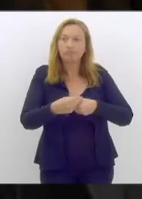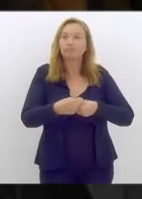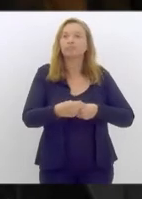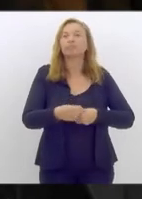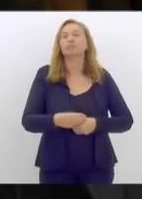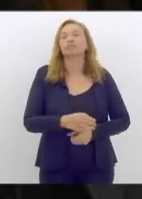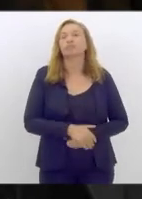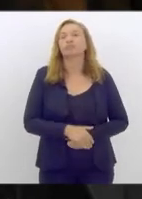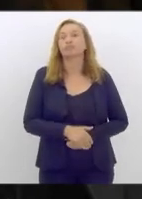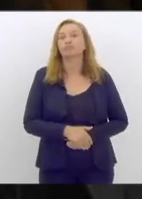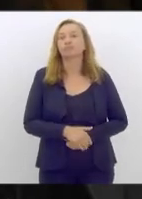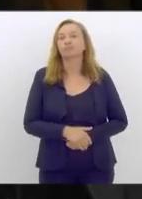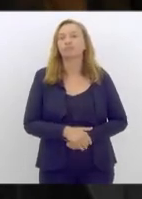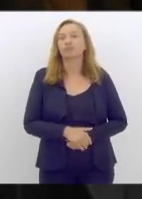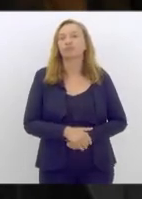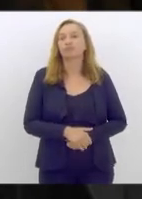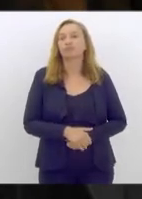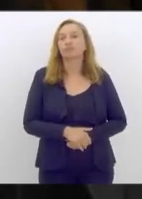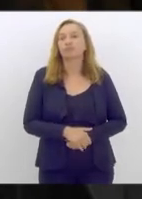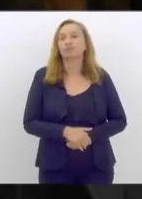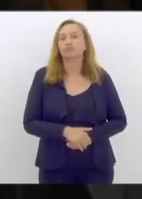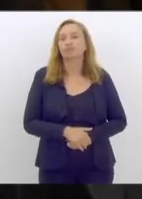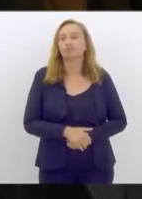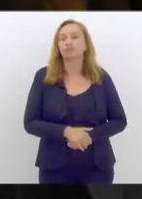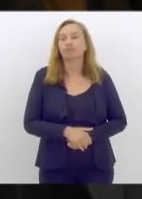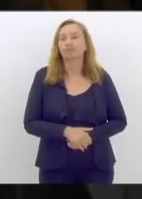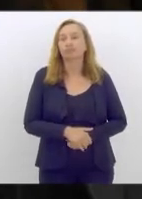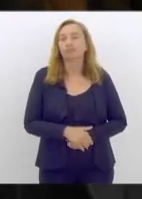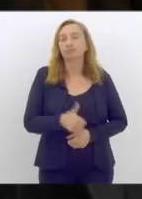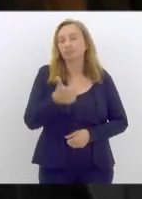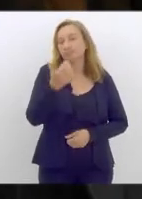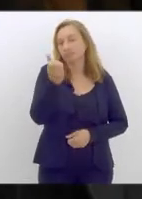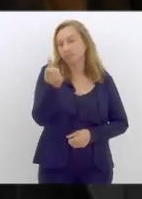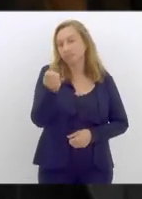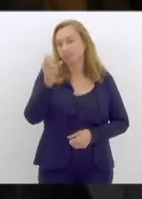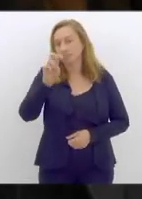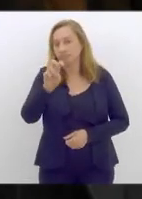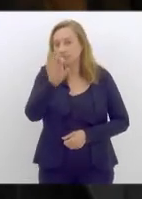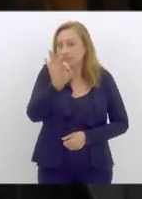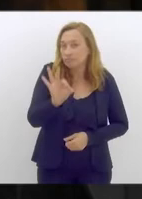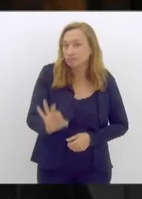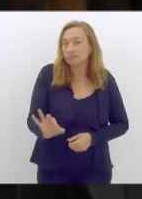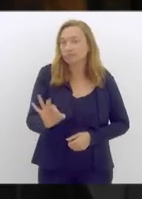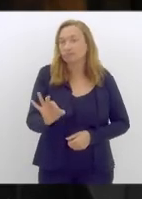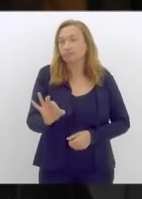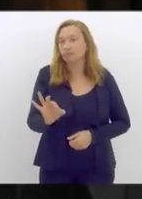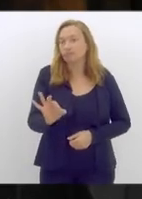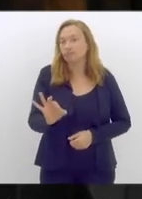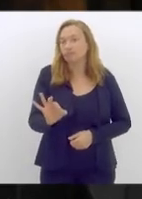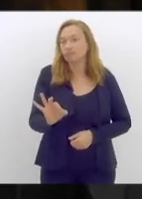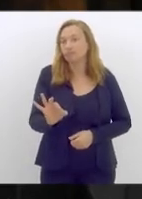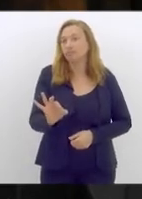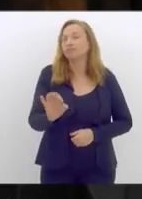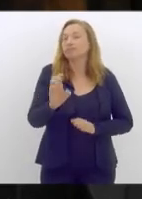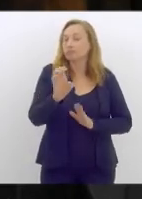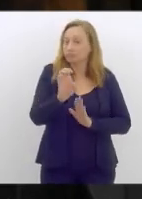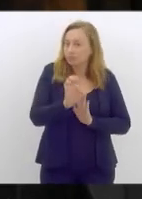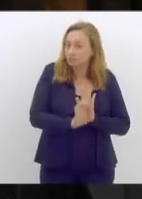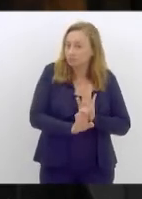no mínimo no mínimo 65% isto diz a emenda